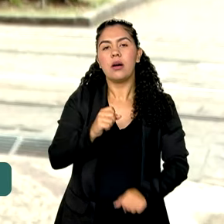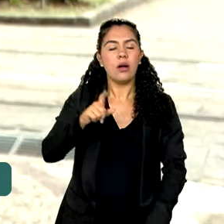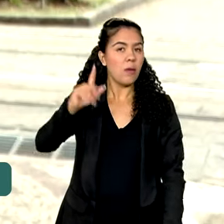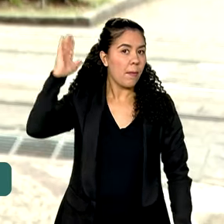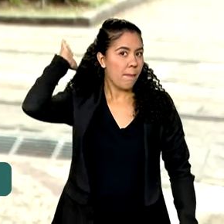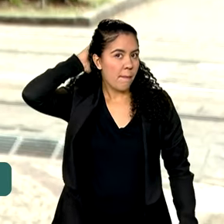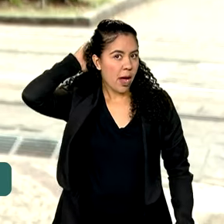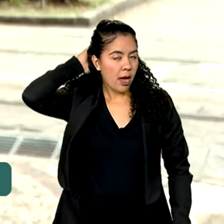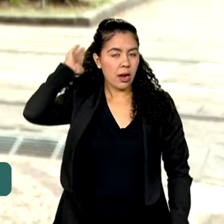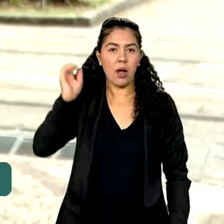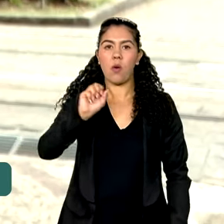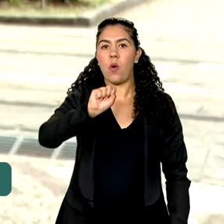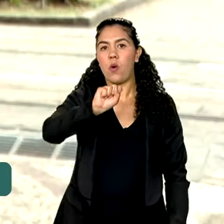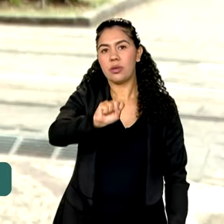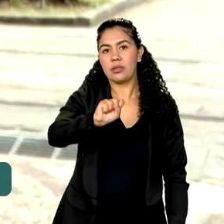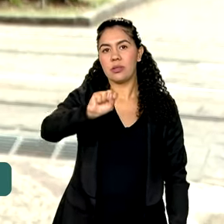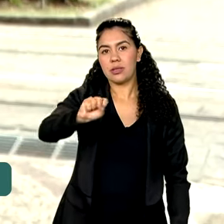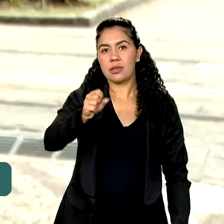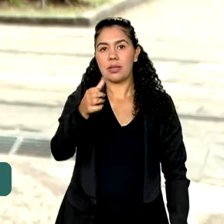com